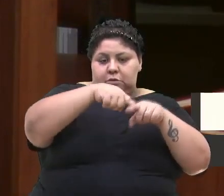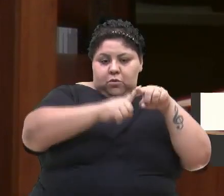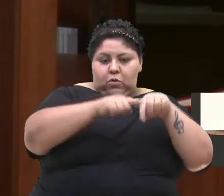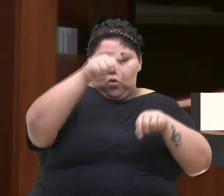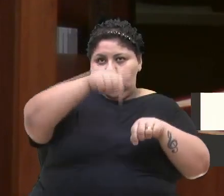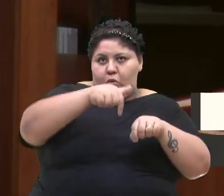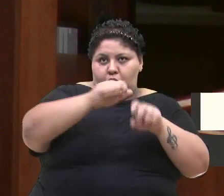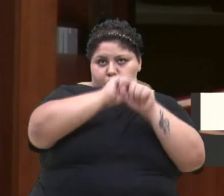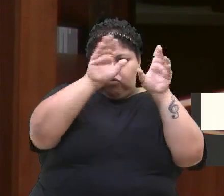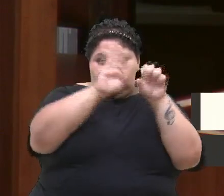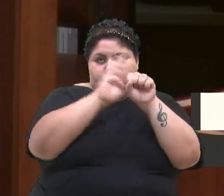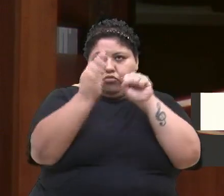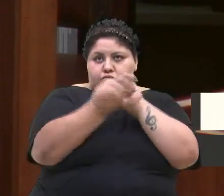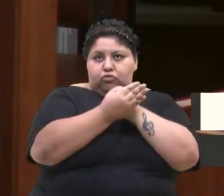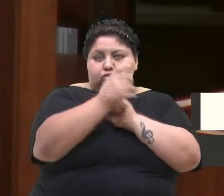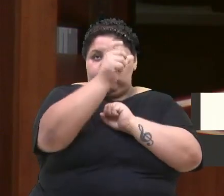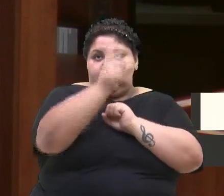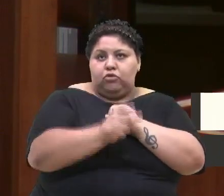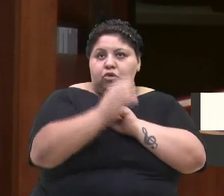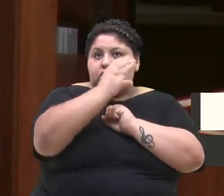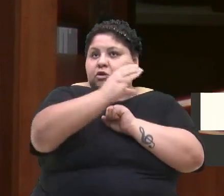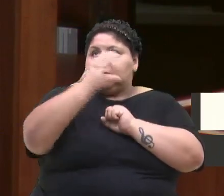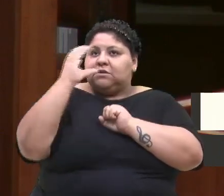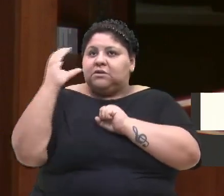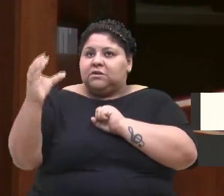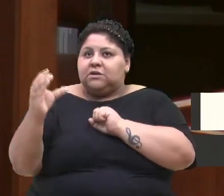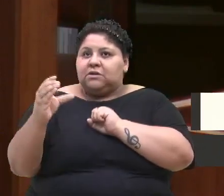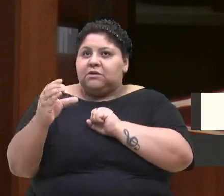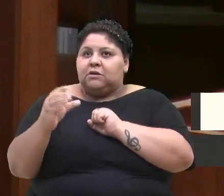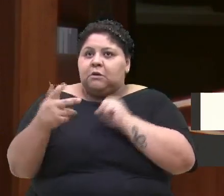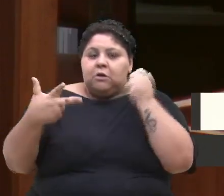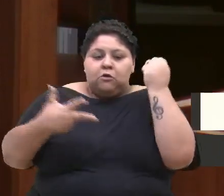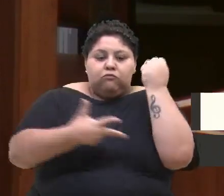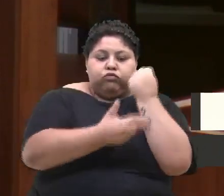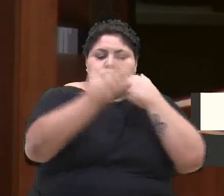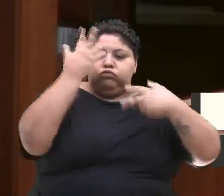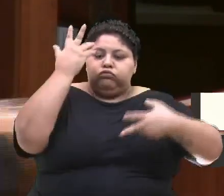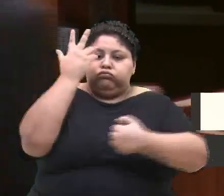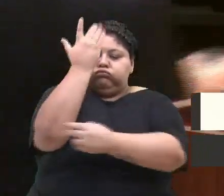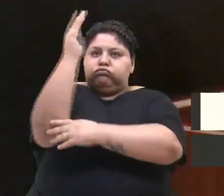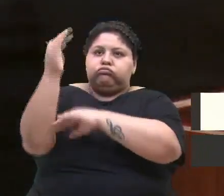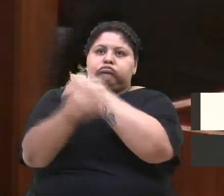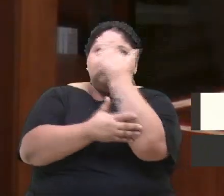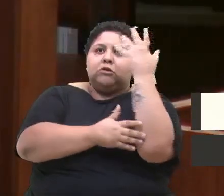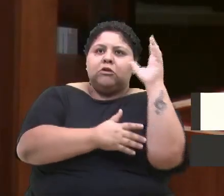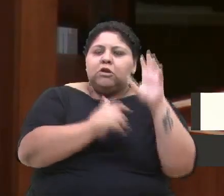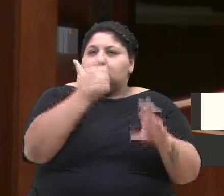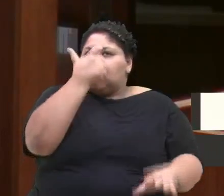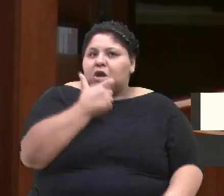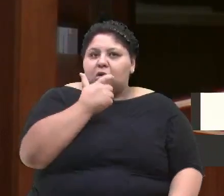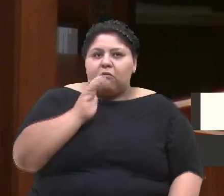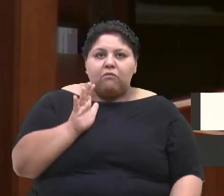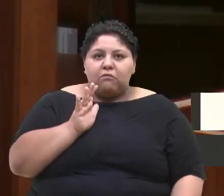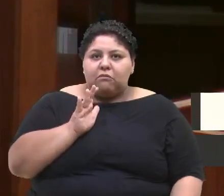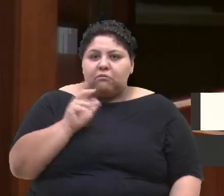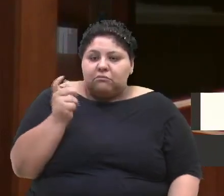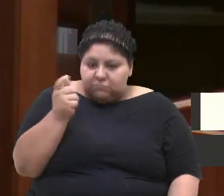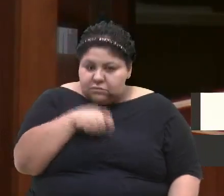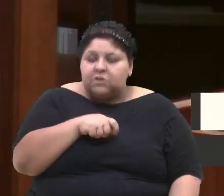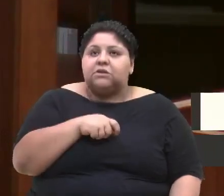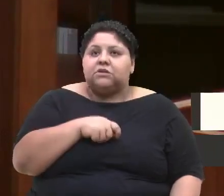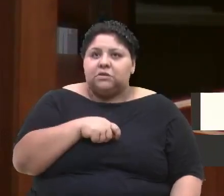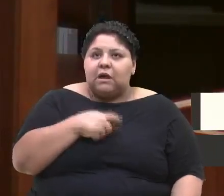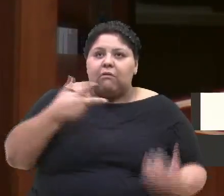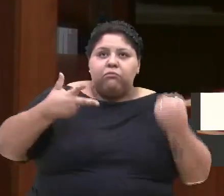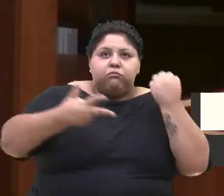num bairro, em que um cargo comissionado estava cortando grama. E eu acho absolutamente necessário cortar